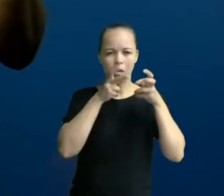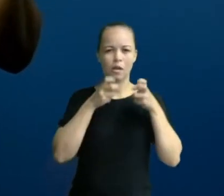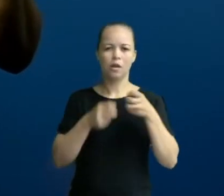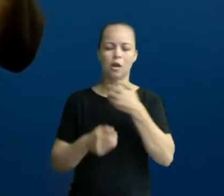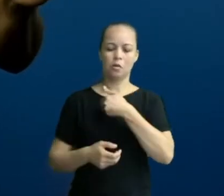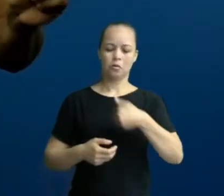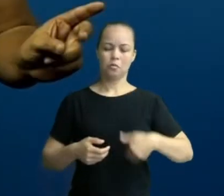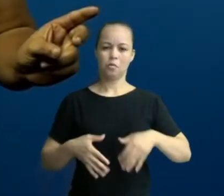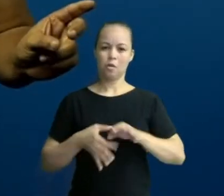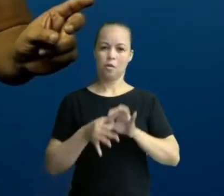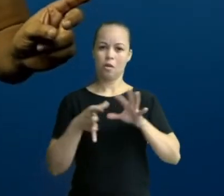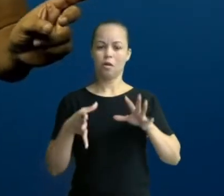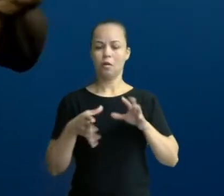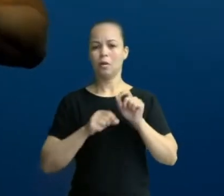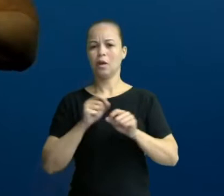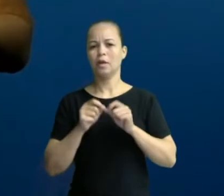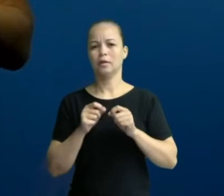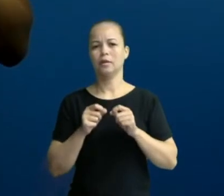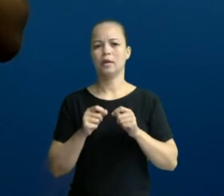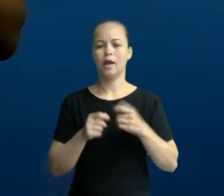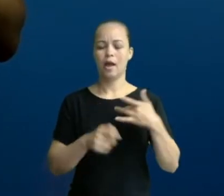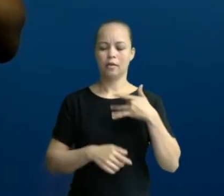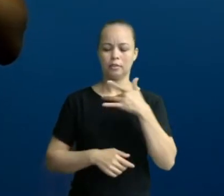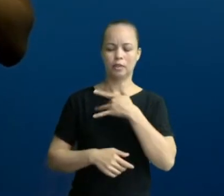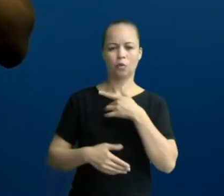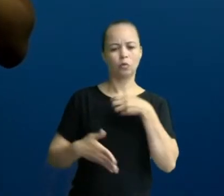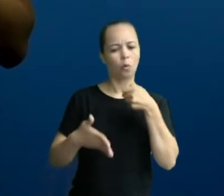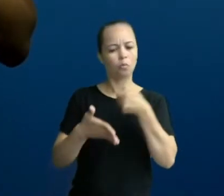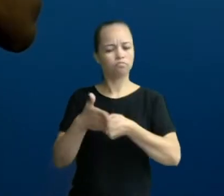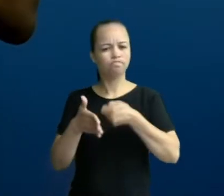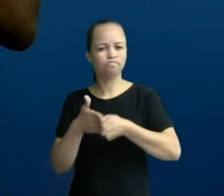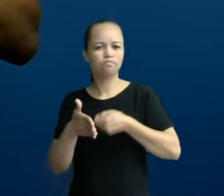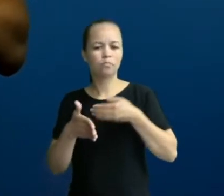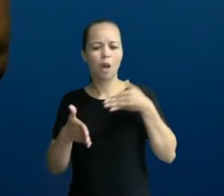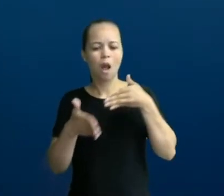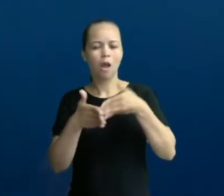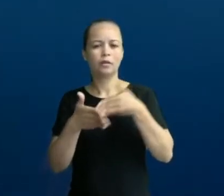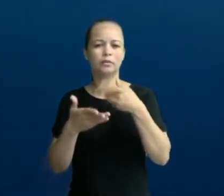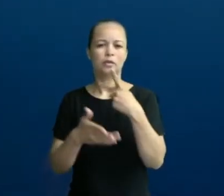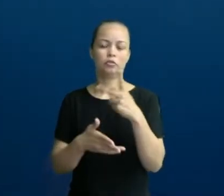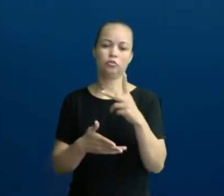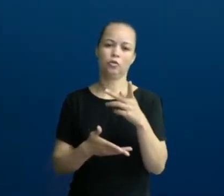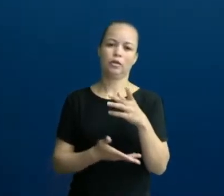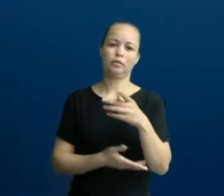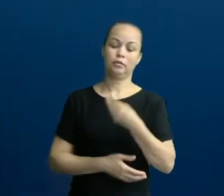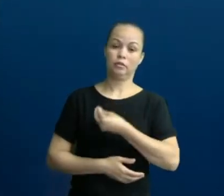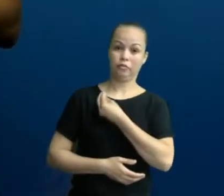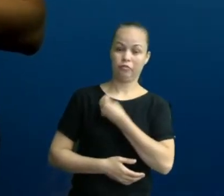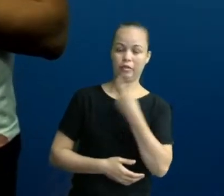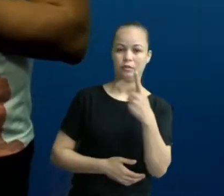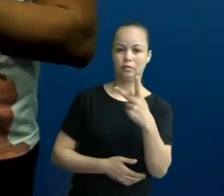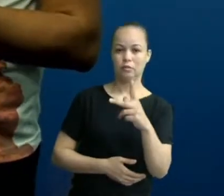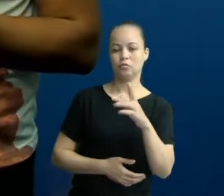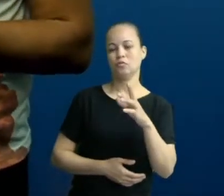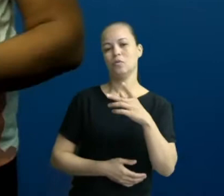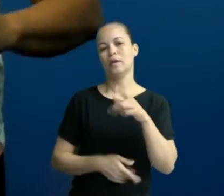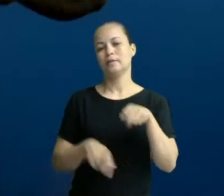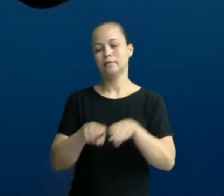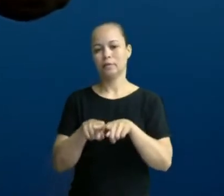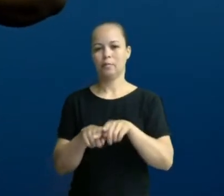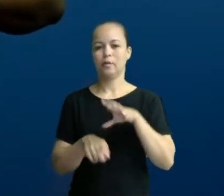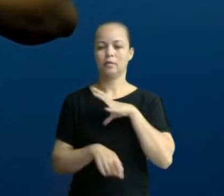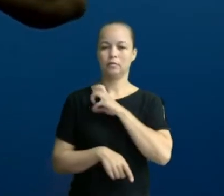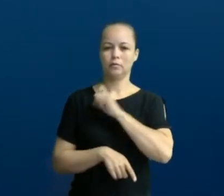com a saúde pública, como ela impacta a tua história de vida e a história de quem você ama. Por favor, produção, vamos para o nosso próximo